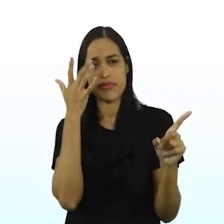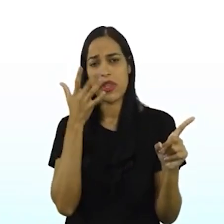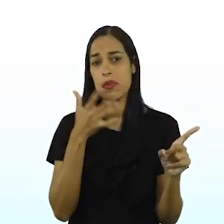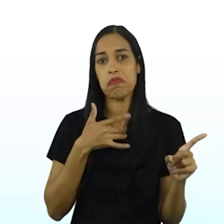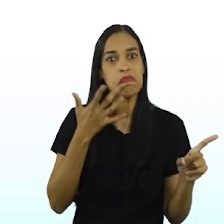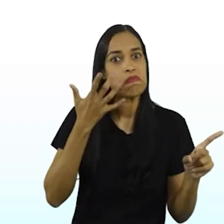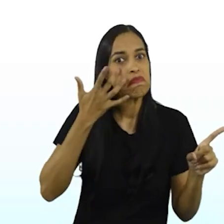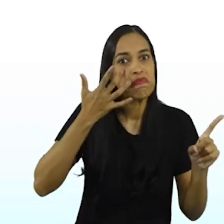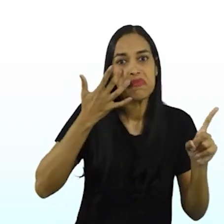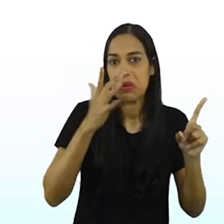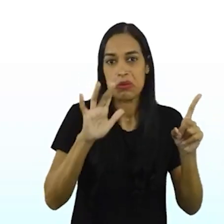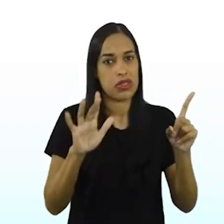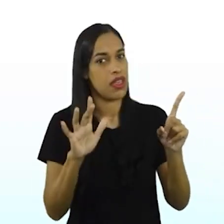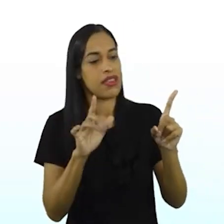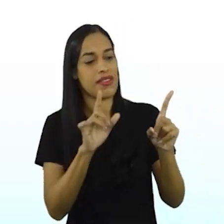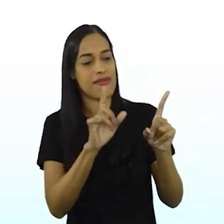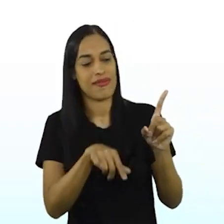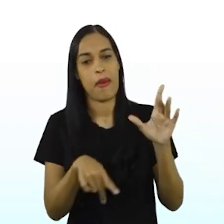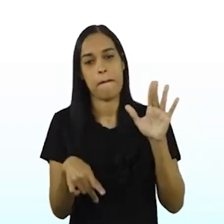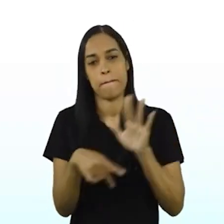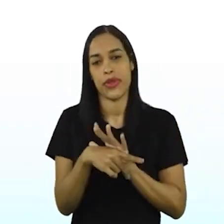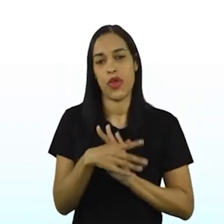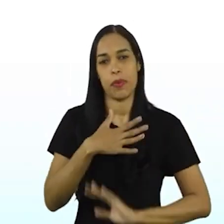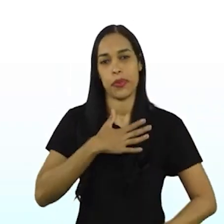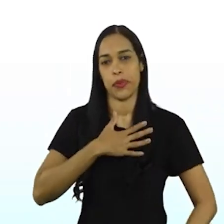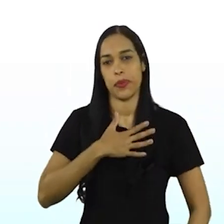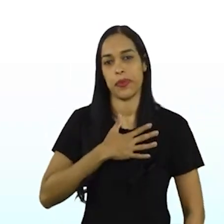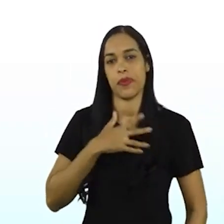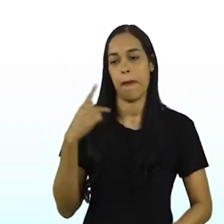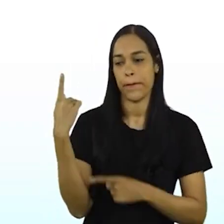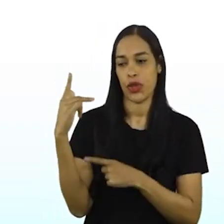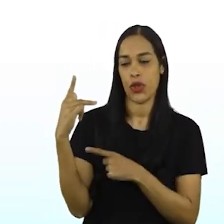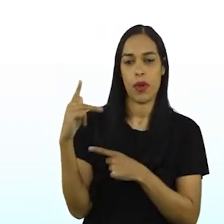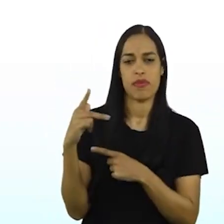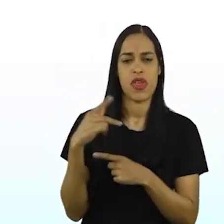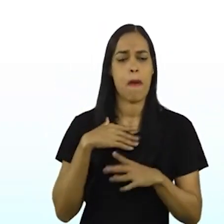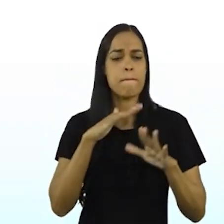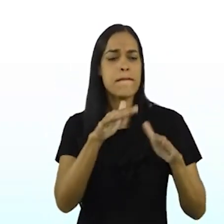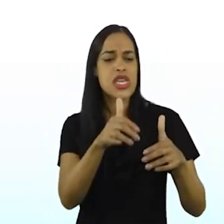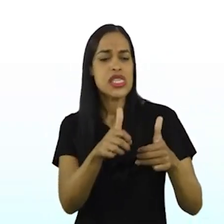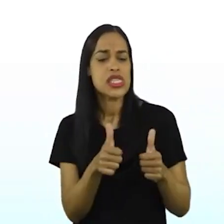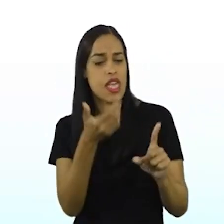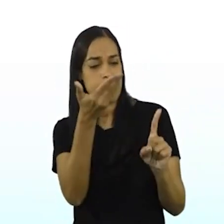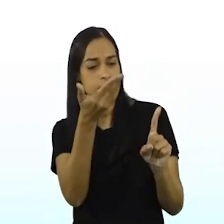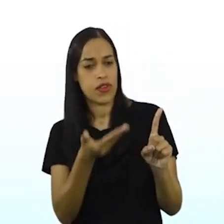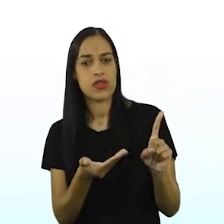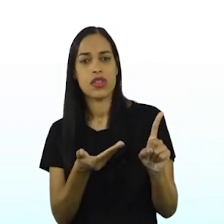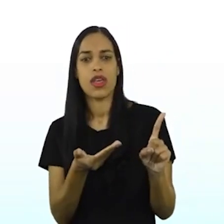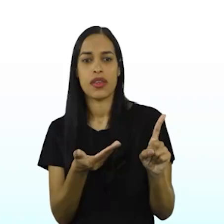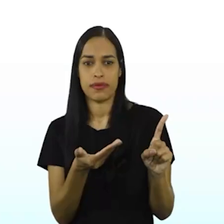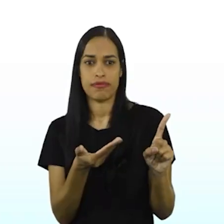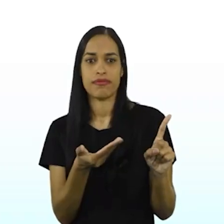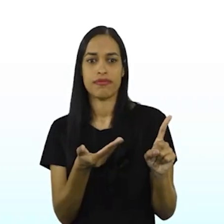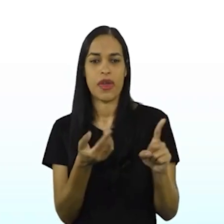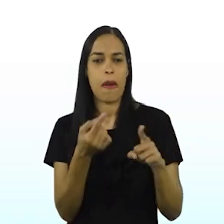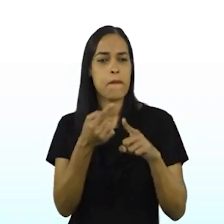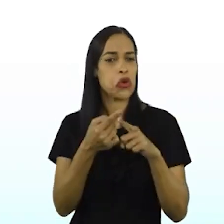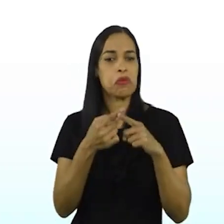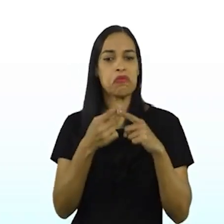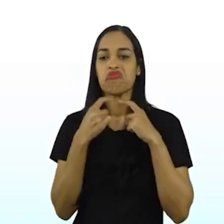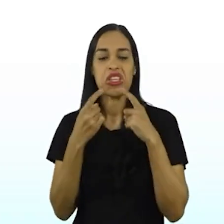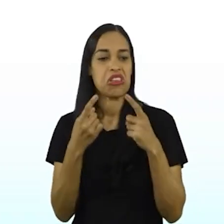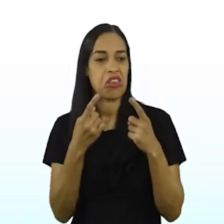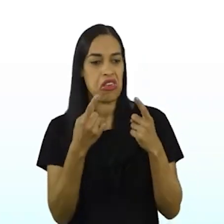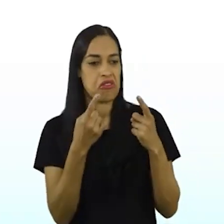Eu realmente não sei. Olha o pronome pessoal. O que eu fiz para merecer você. Porque